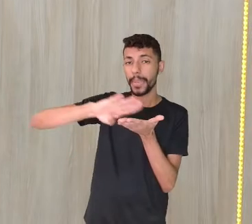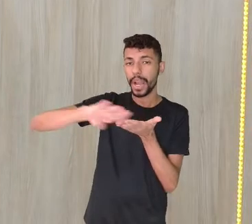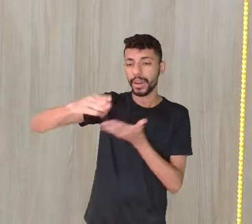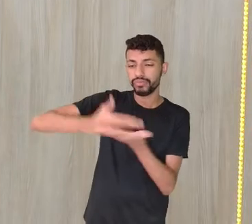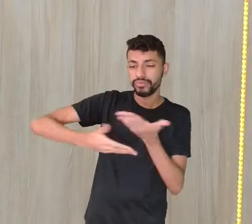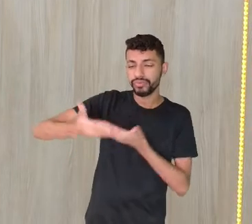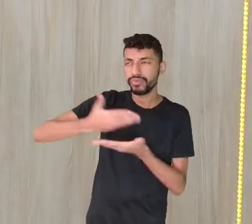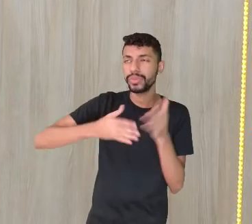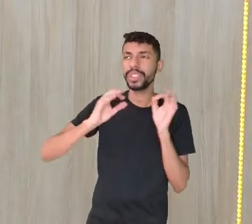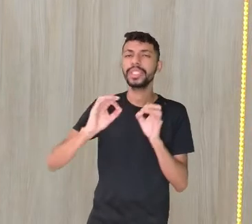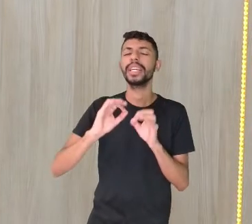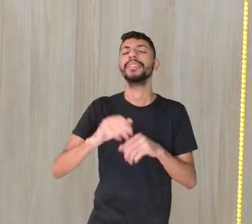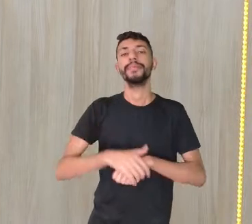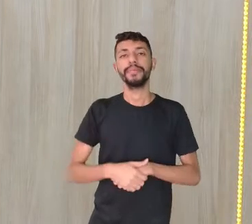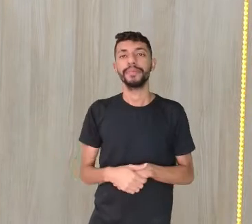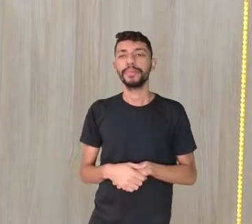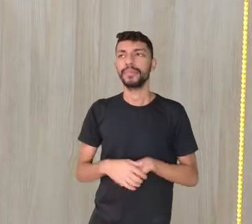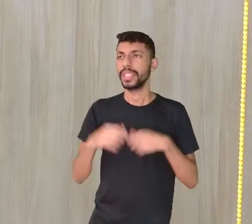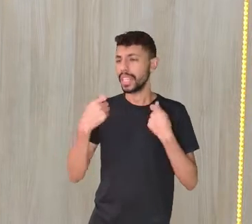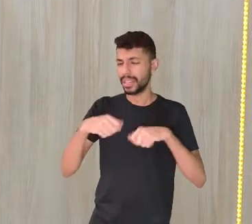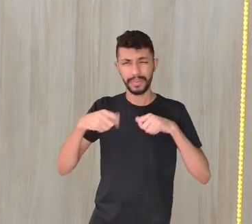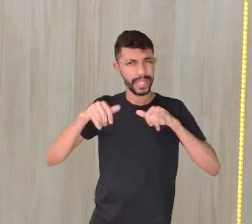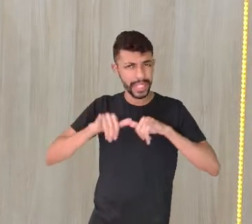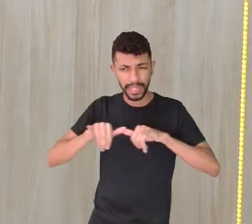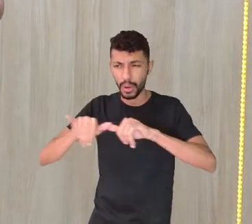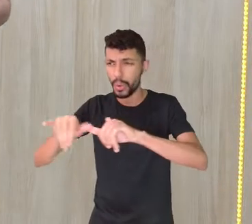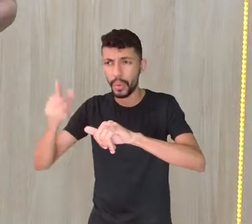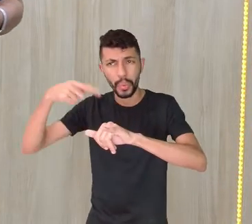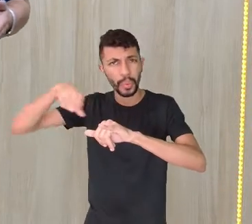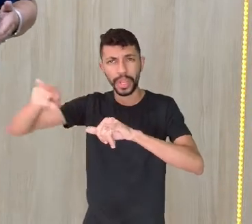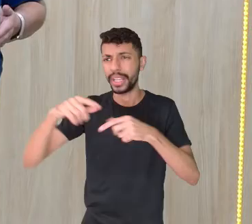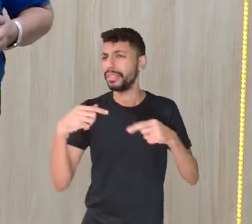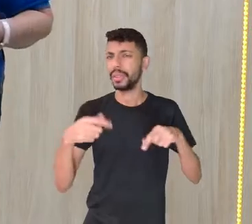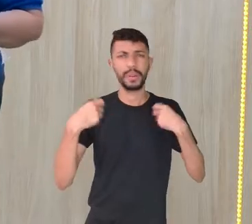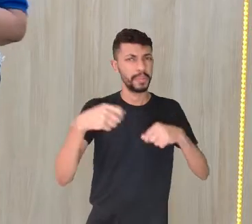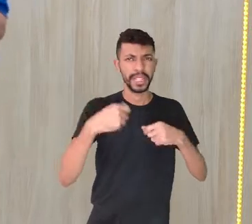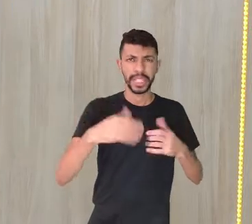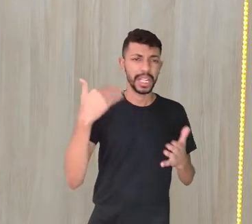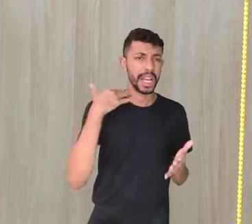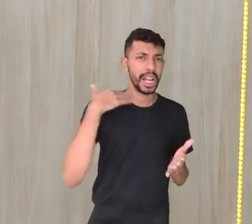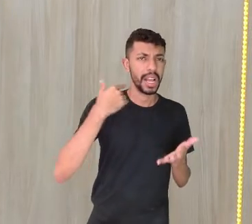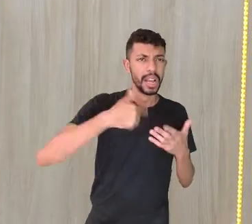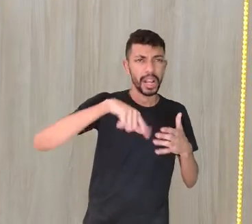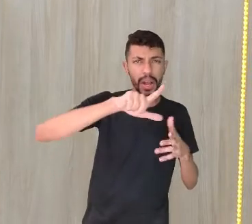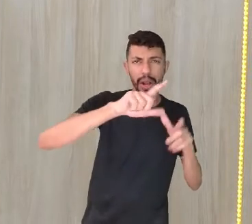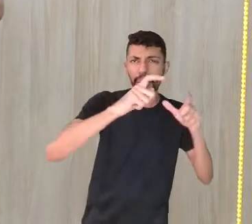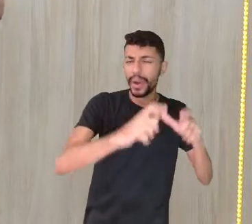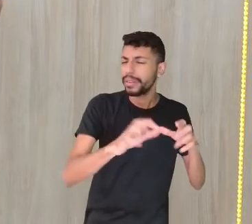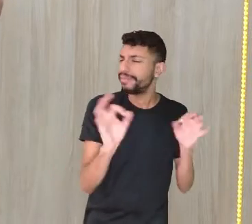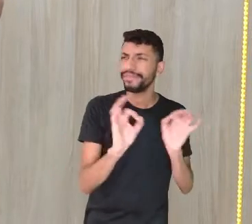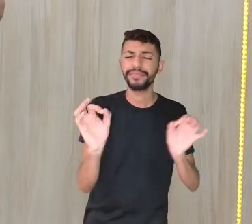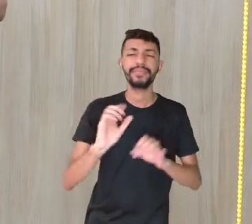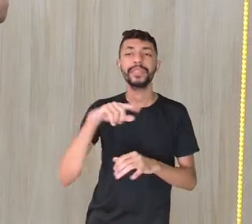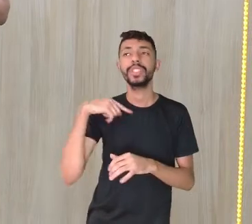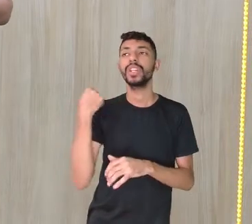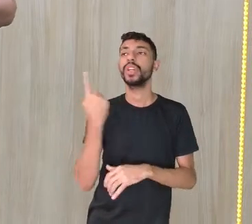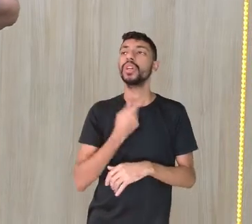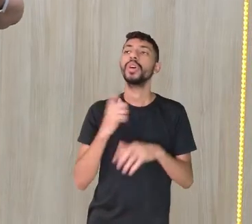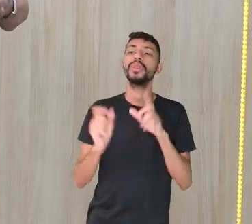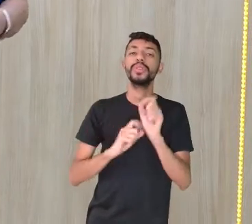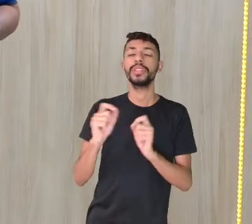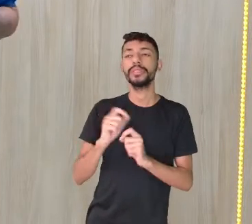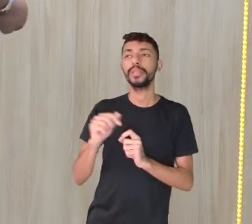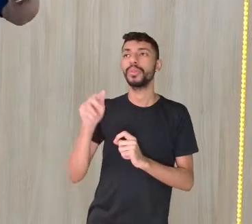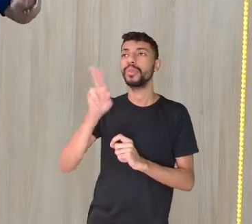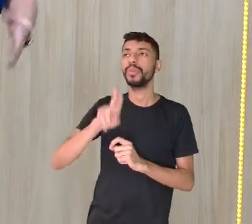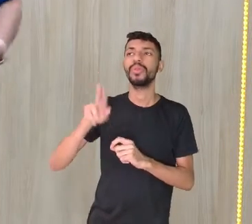através aí, sem precisar de ir no supermercado, sem precisar, muitas vezes, ir no banco. O que é que nós temos mais? Nós pegamos táxis, né?